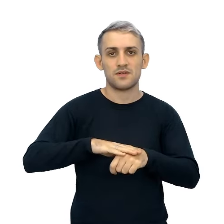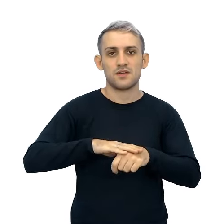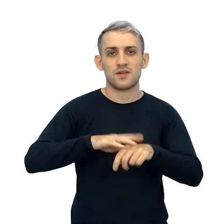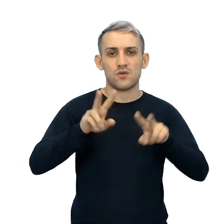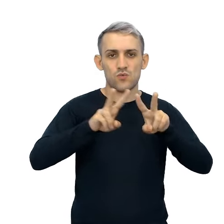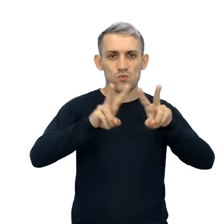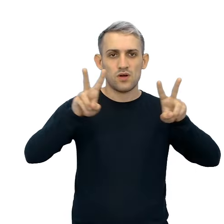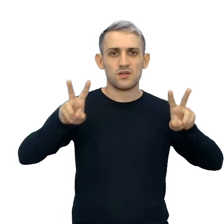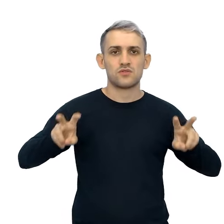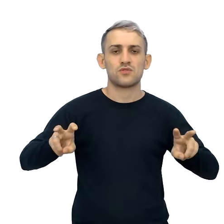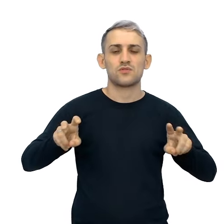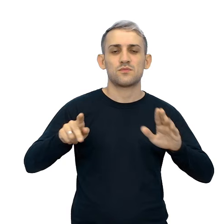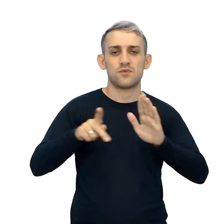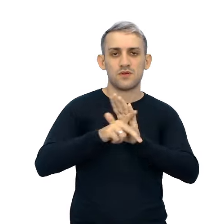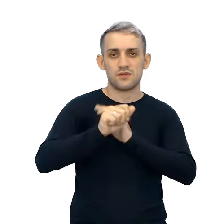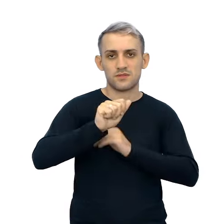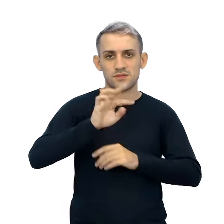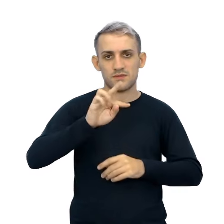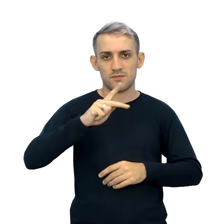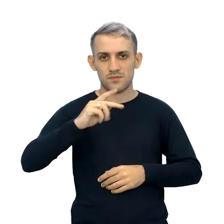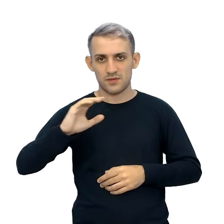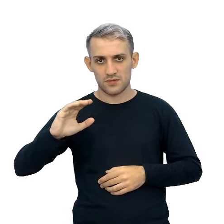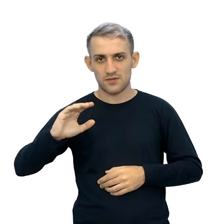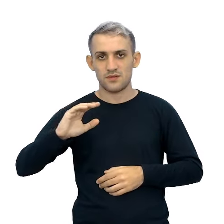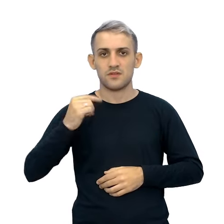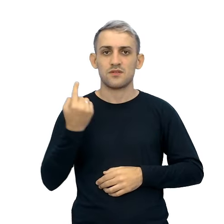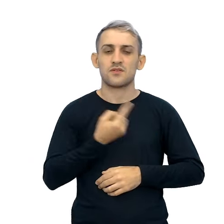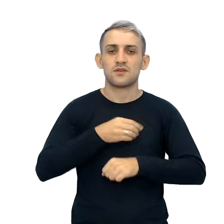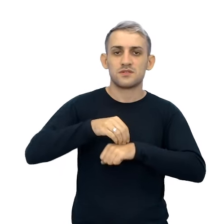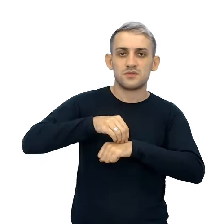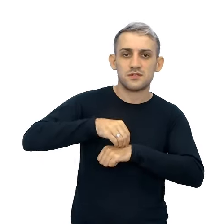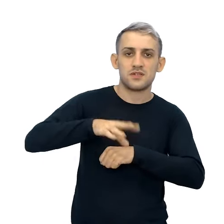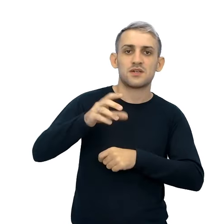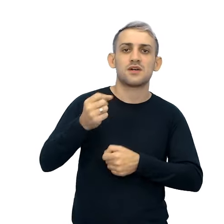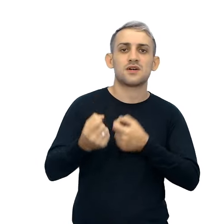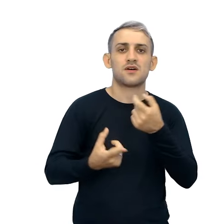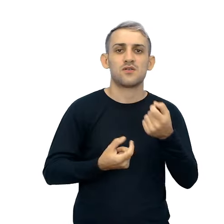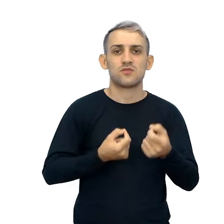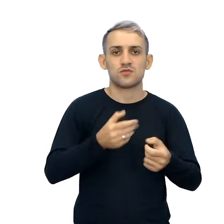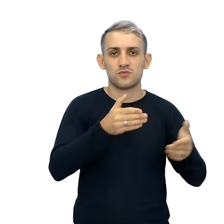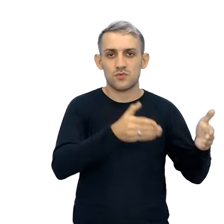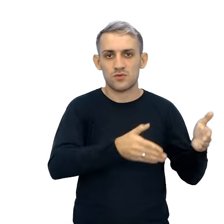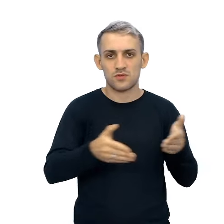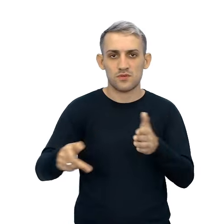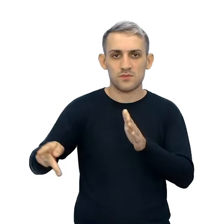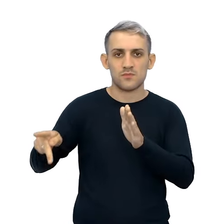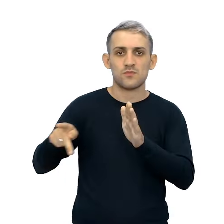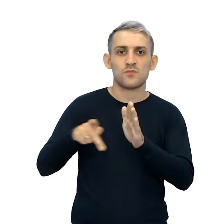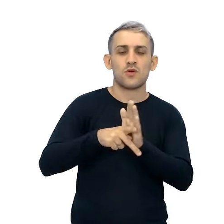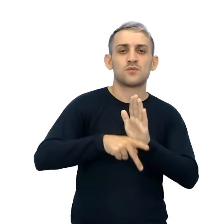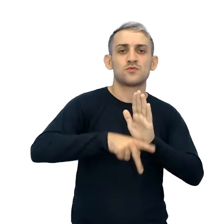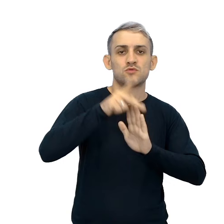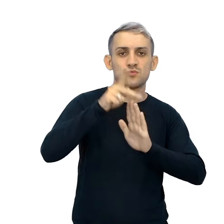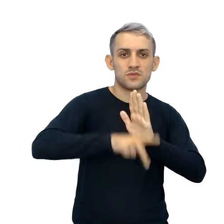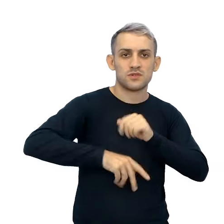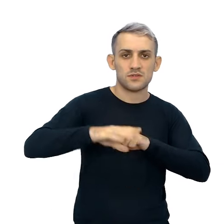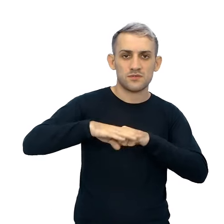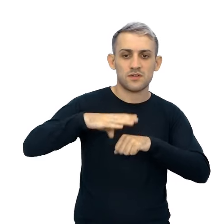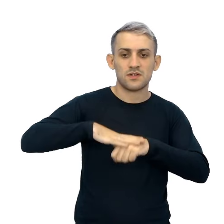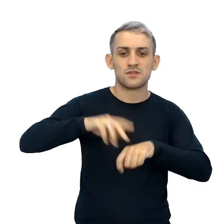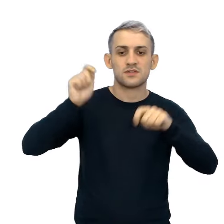pauta durante a TPC? Nós sugerimos alguns procedimentos para a elaboração de um plano de ação que